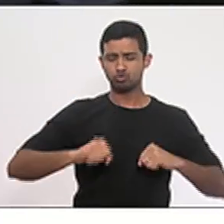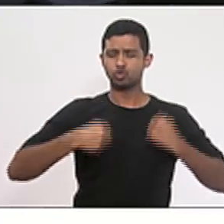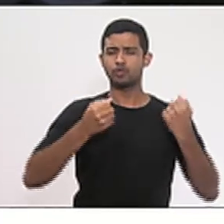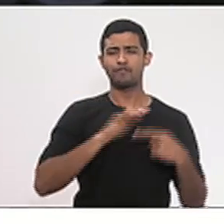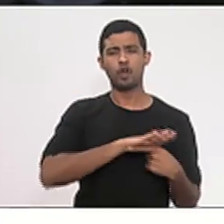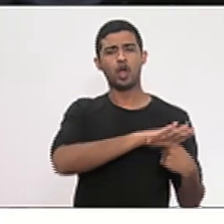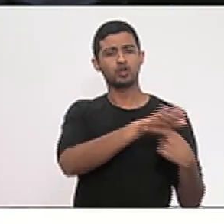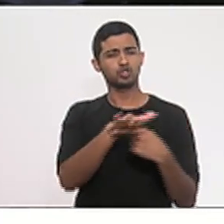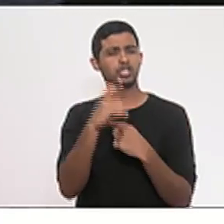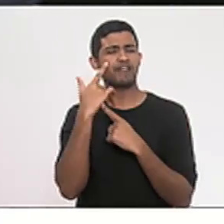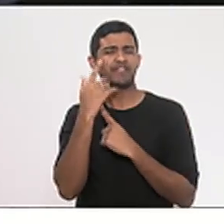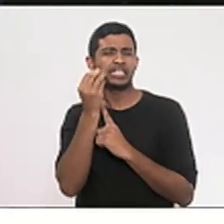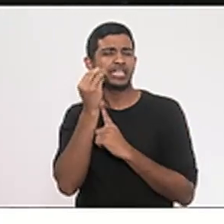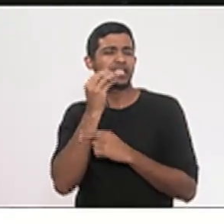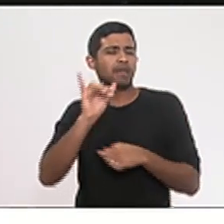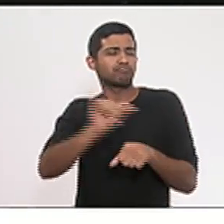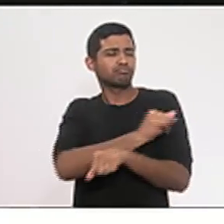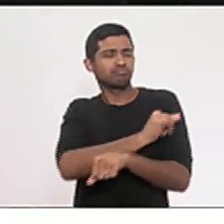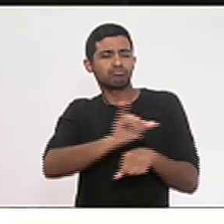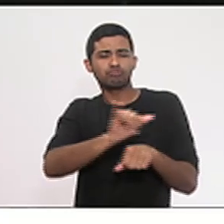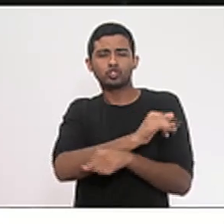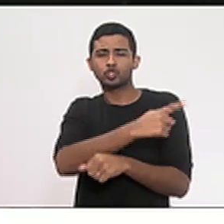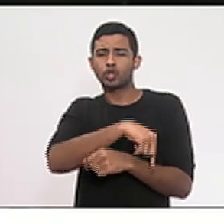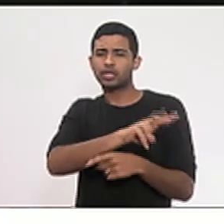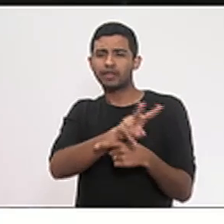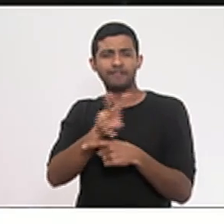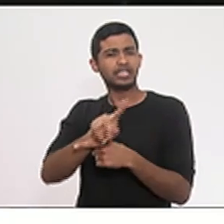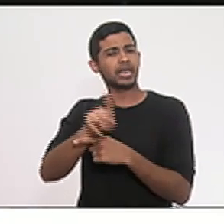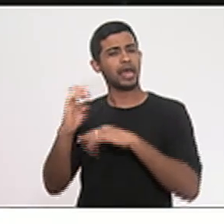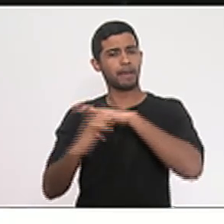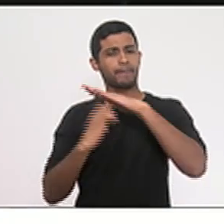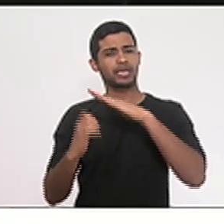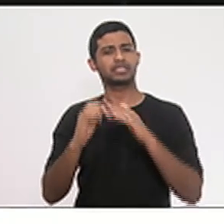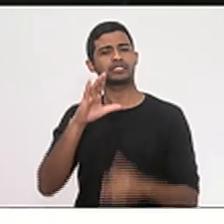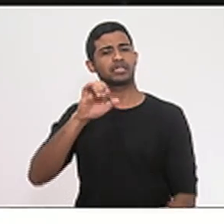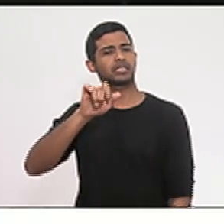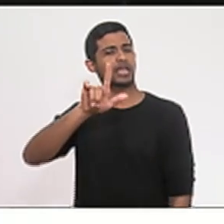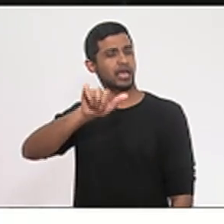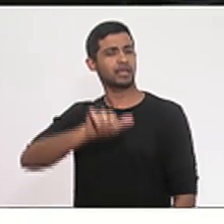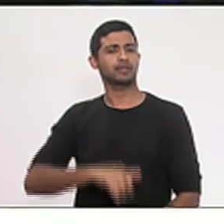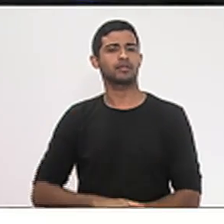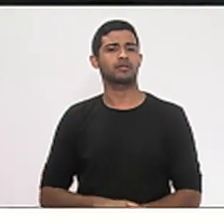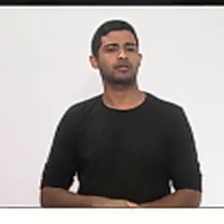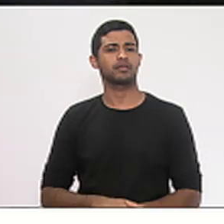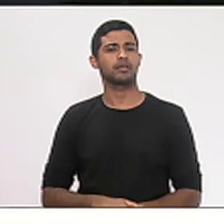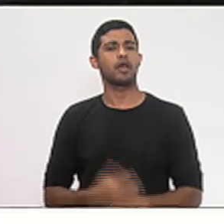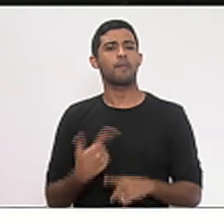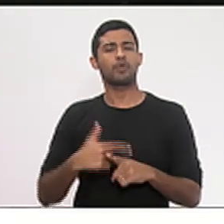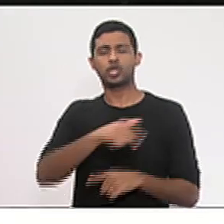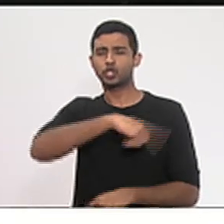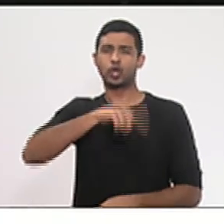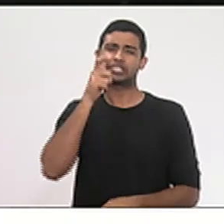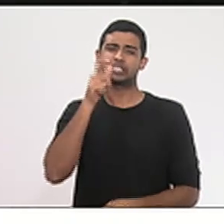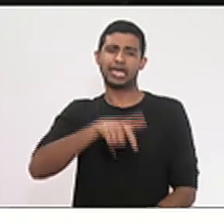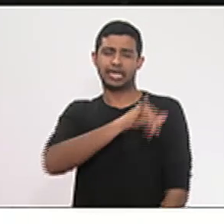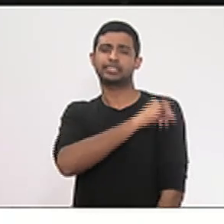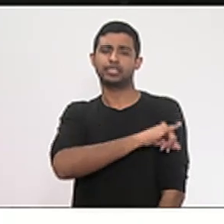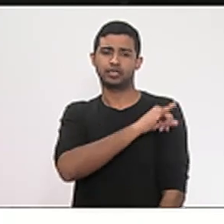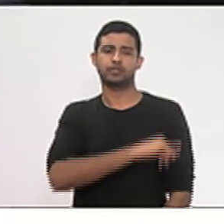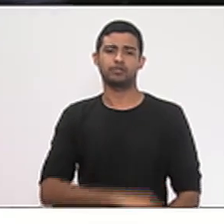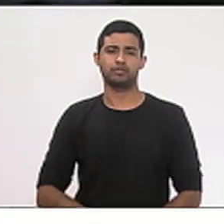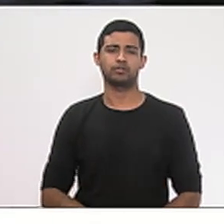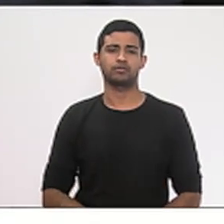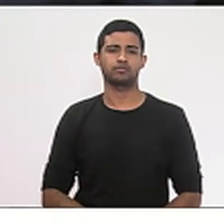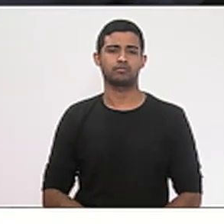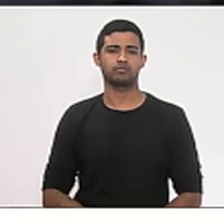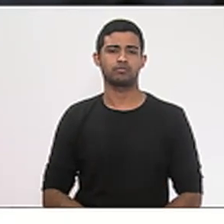arrumar outros artifícios para não vendermos a SEDAI e ela continuar pública, porque isso é o que interessa para o estado do Rio de Janeiro. Ela é uma